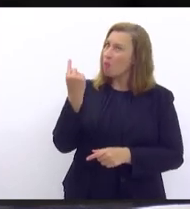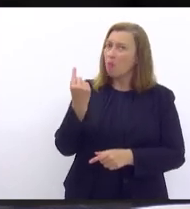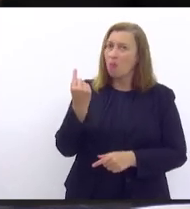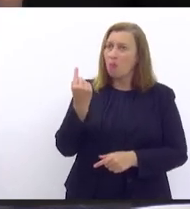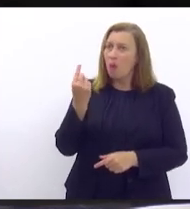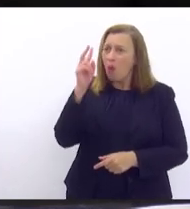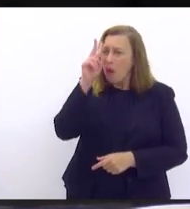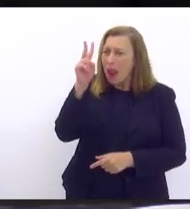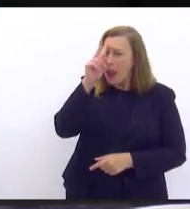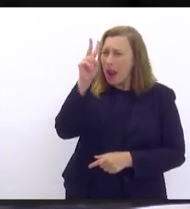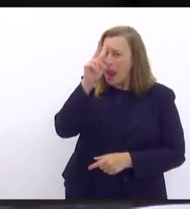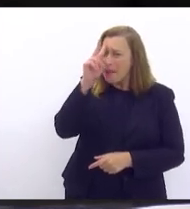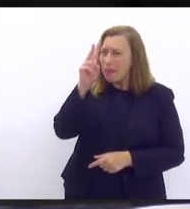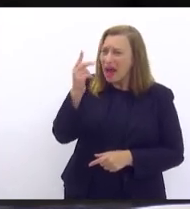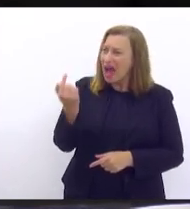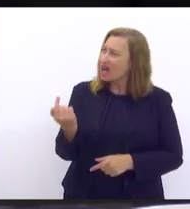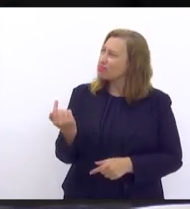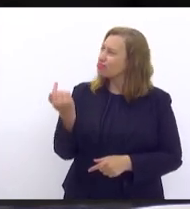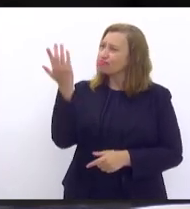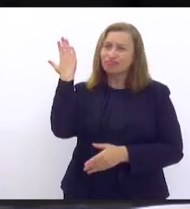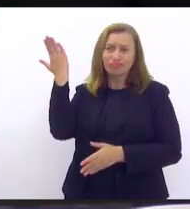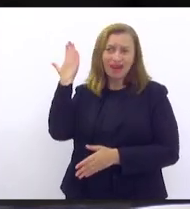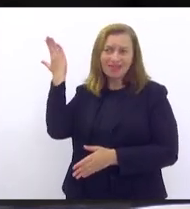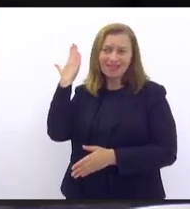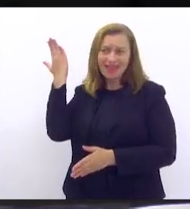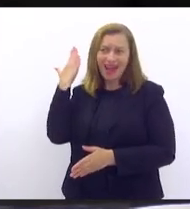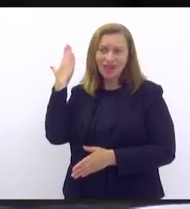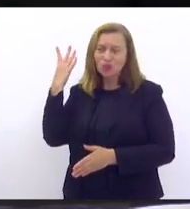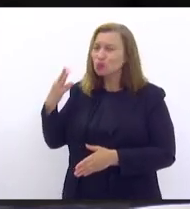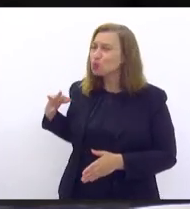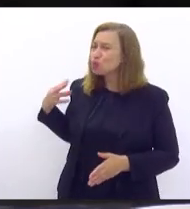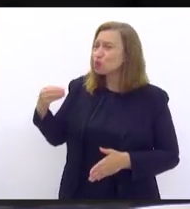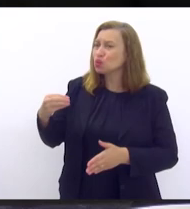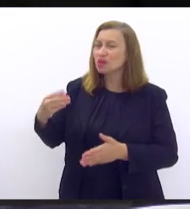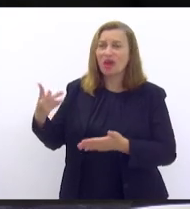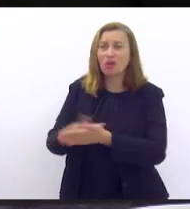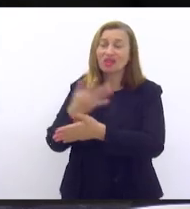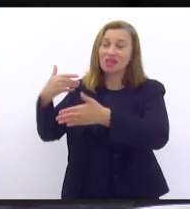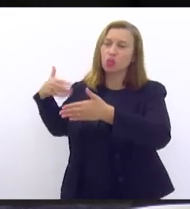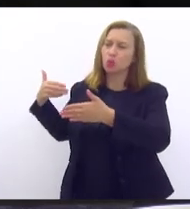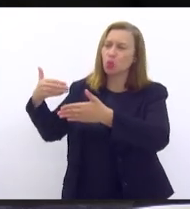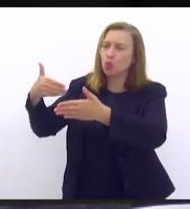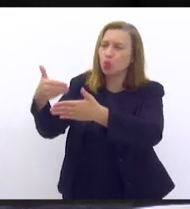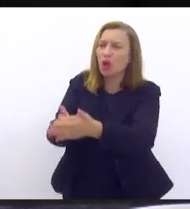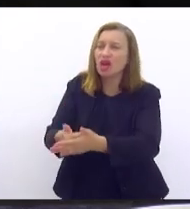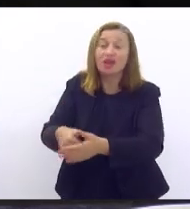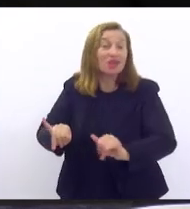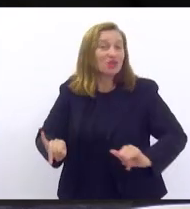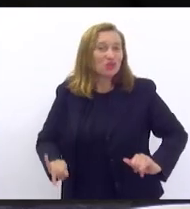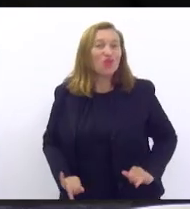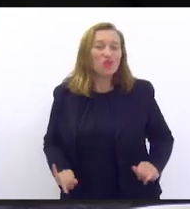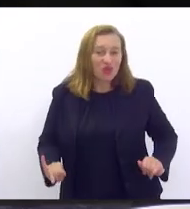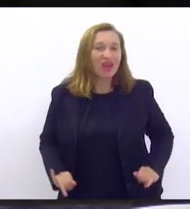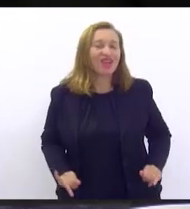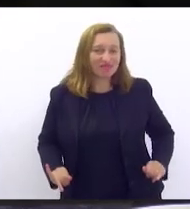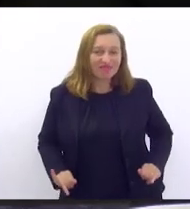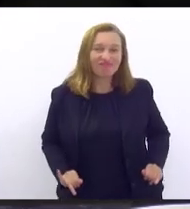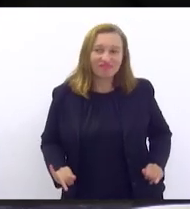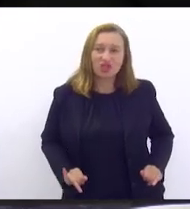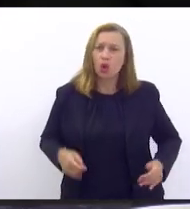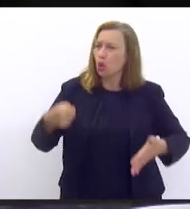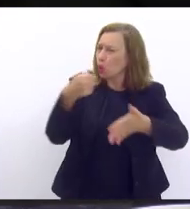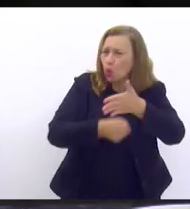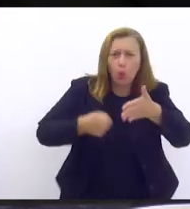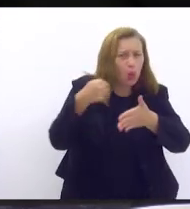ver quantas pessoas que foram geradas no movimento da renovação carismática também sofreram dentro da renovação carismática, com suas